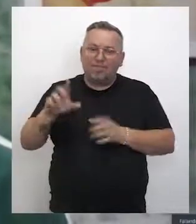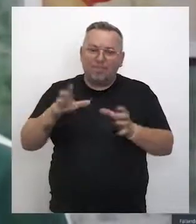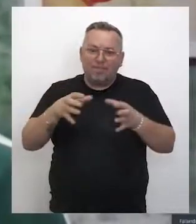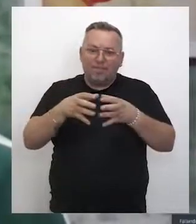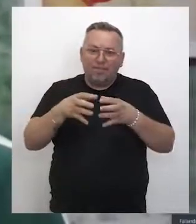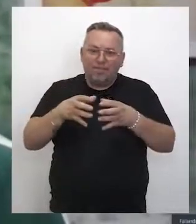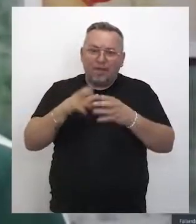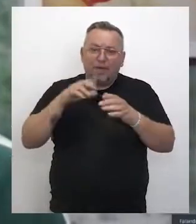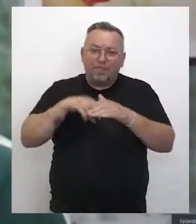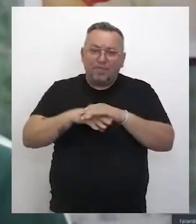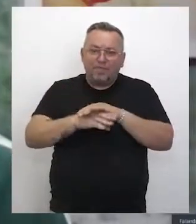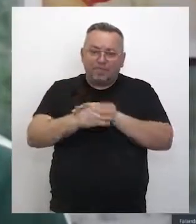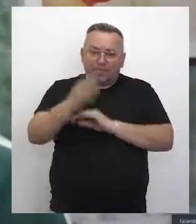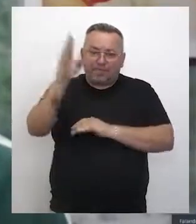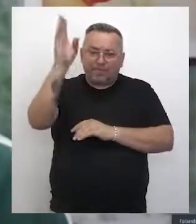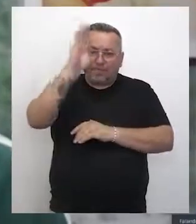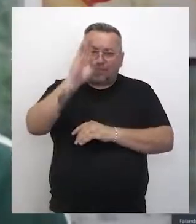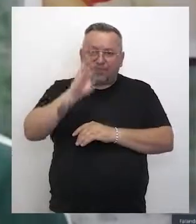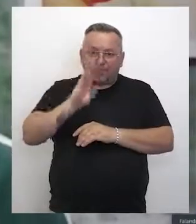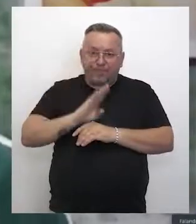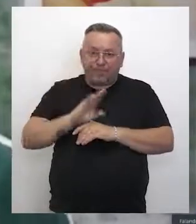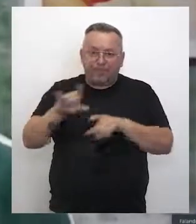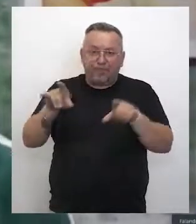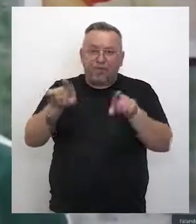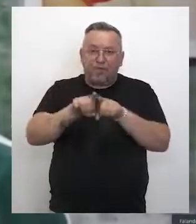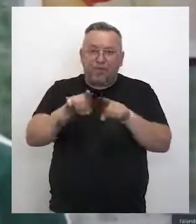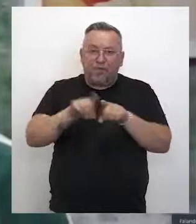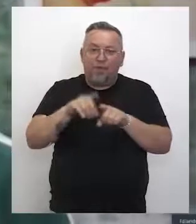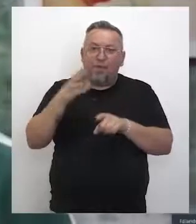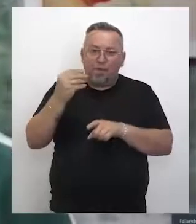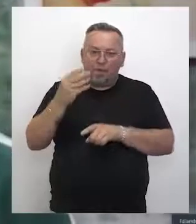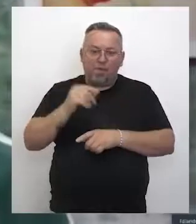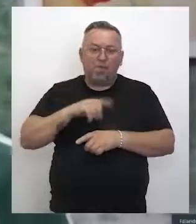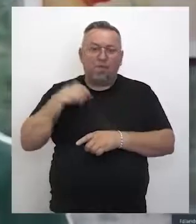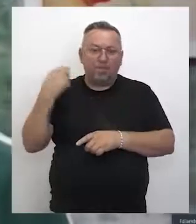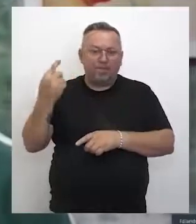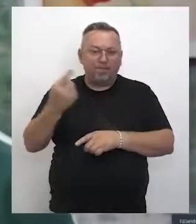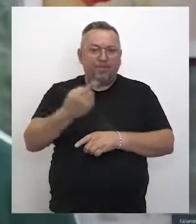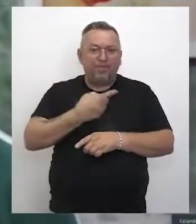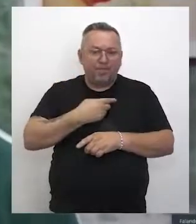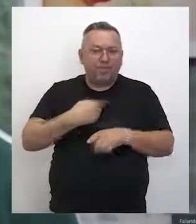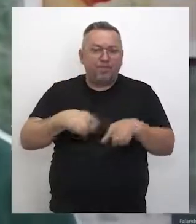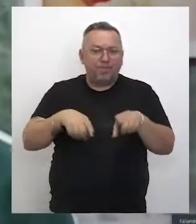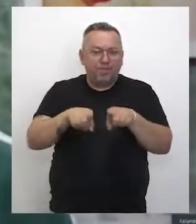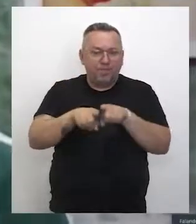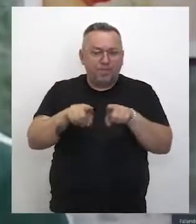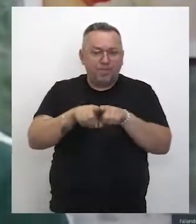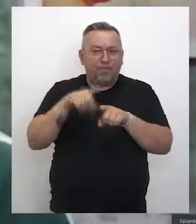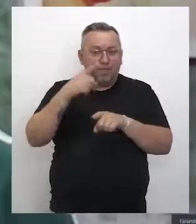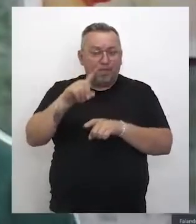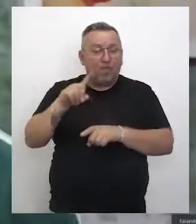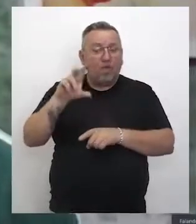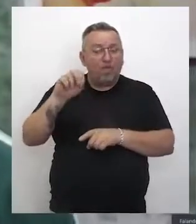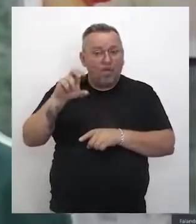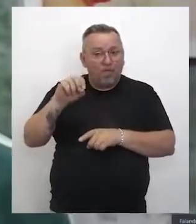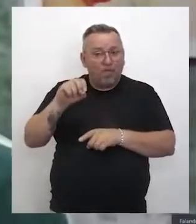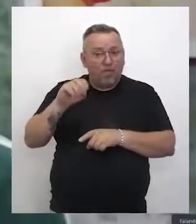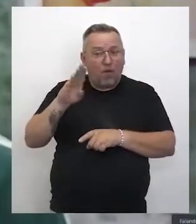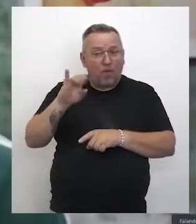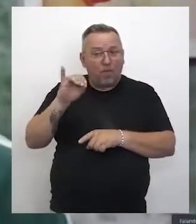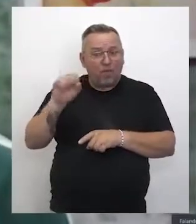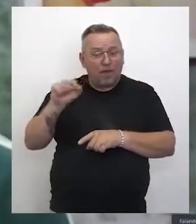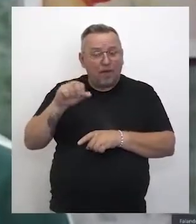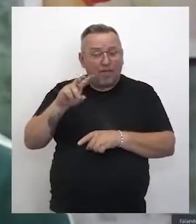comunidades tradicionais do Brasil, a qual muitos de nós, inclusive, né, seus avós, bisavós,